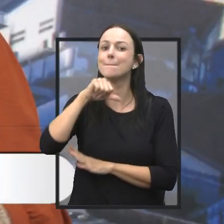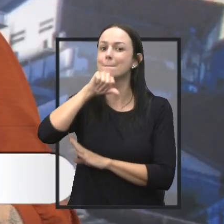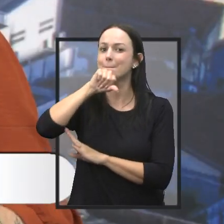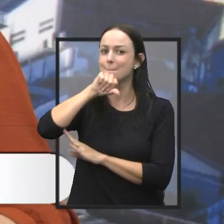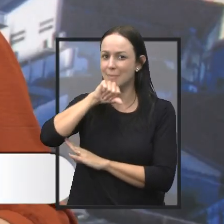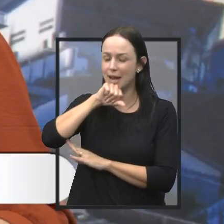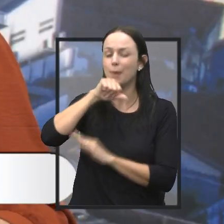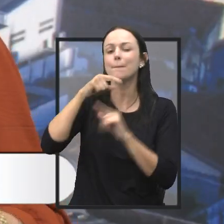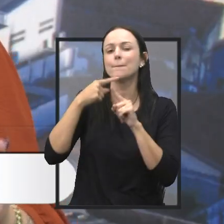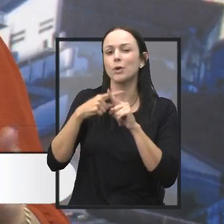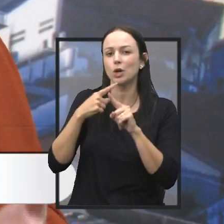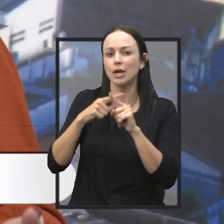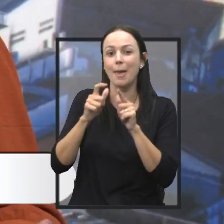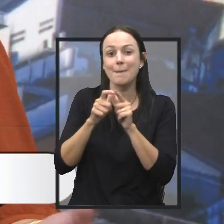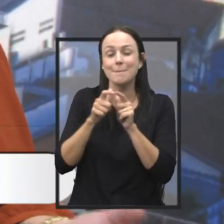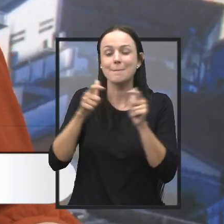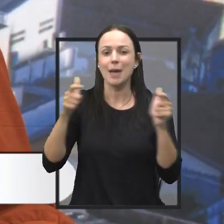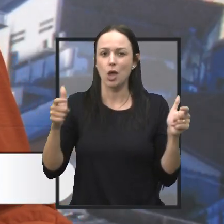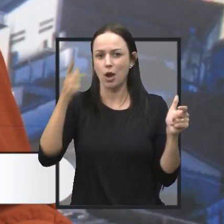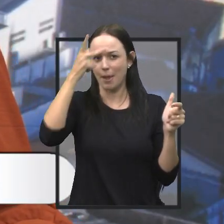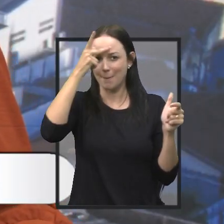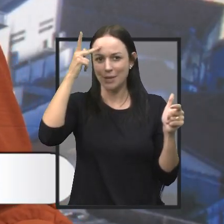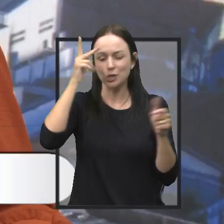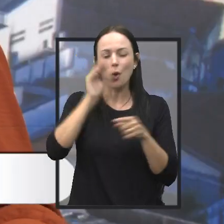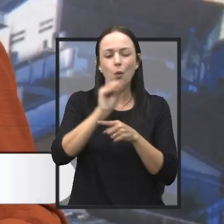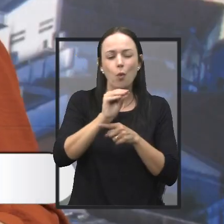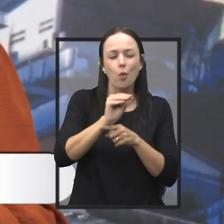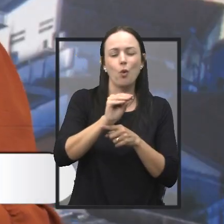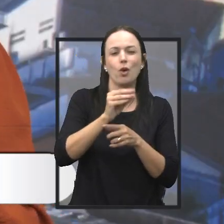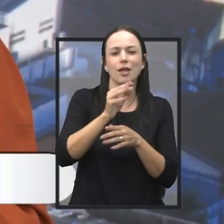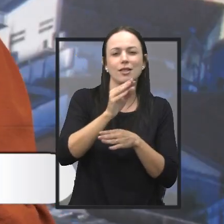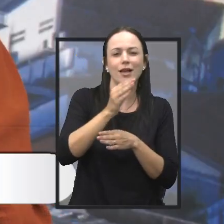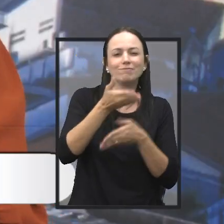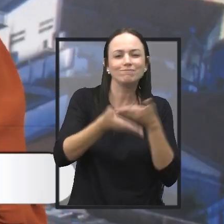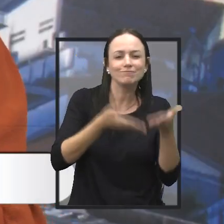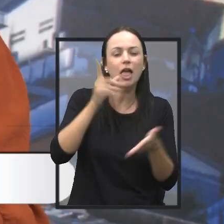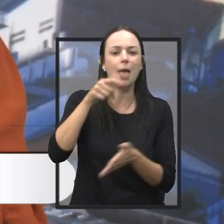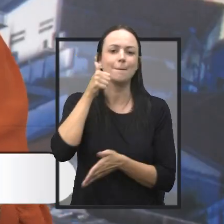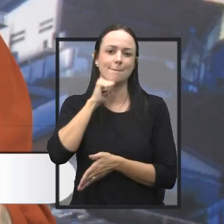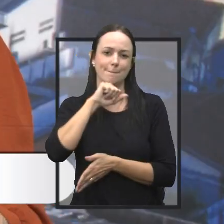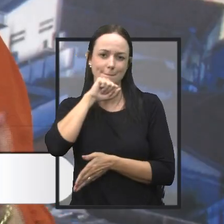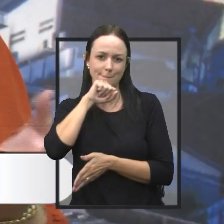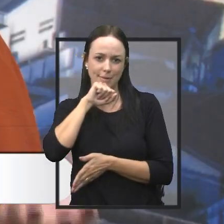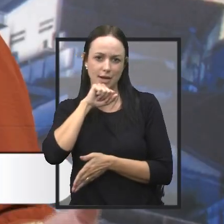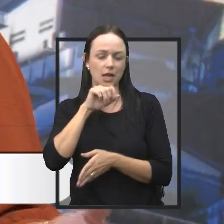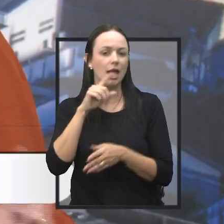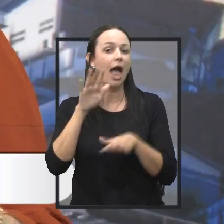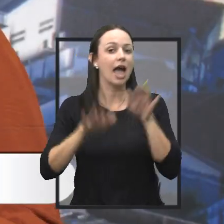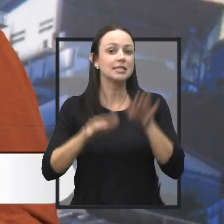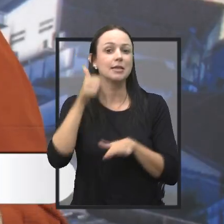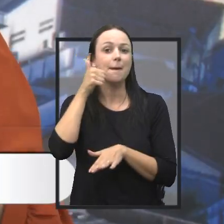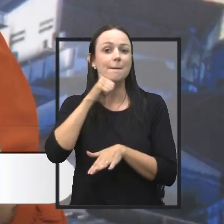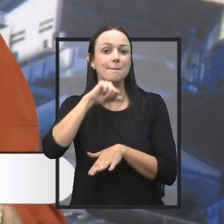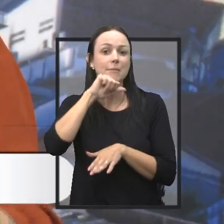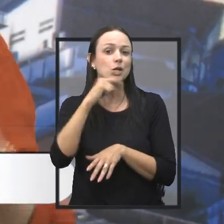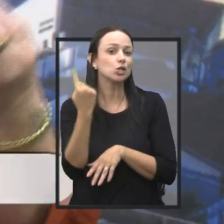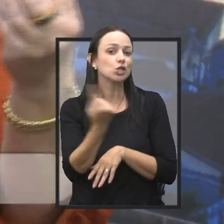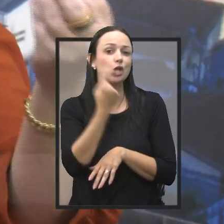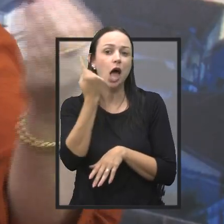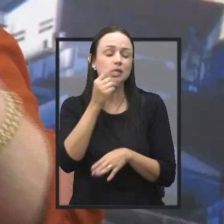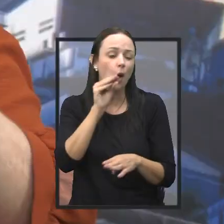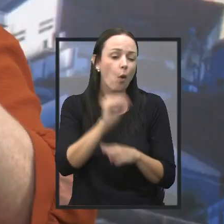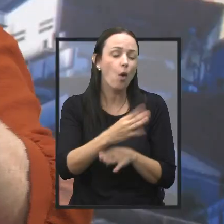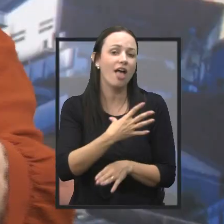maioria das cuidadoras são mães, né? As mães que acabam cuidando sozinha dos seus filhos, mas